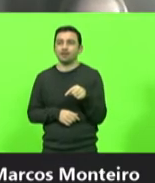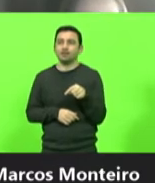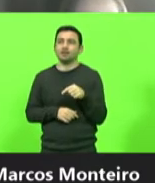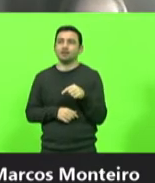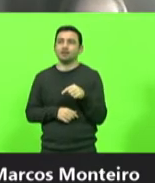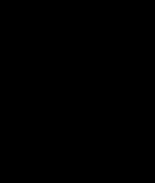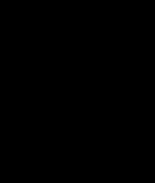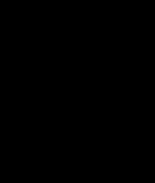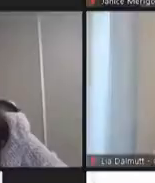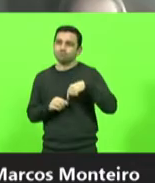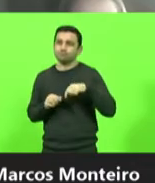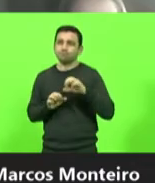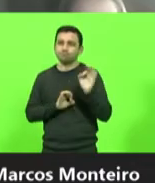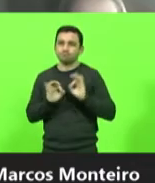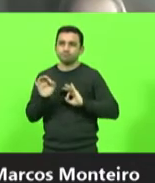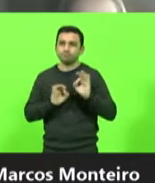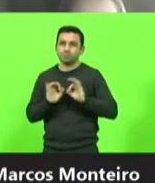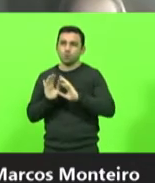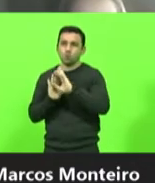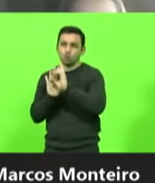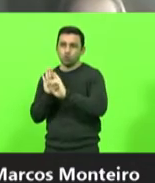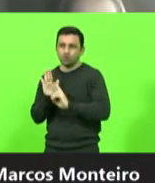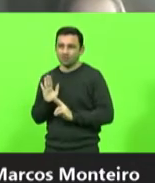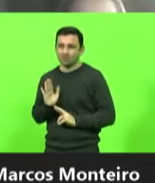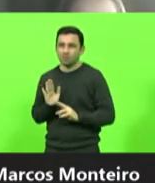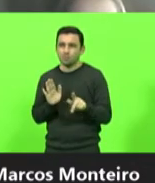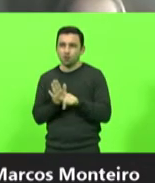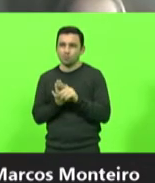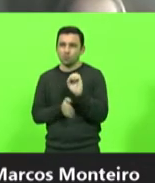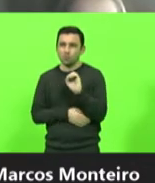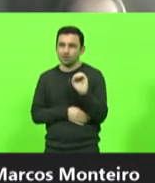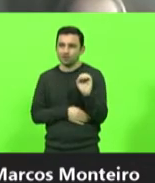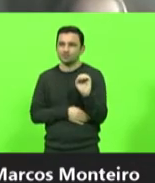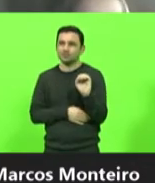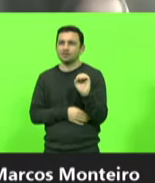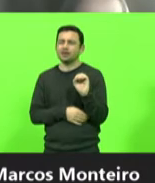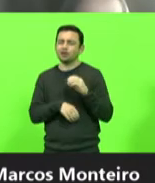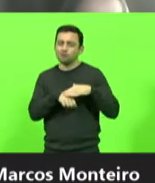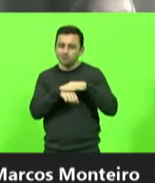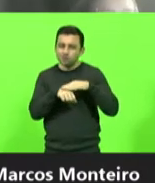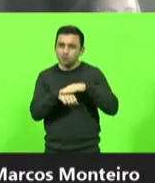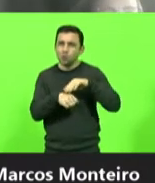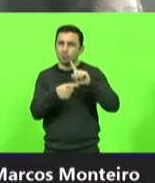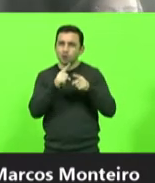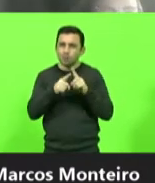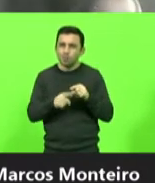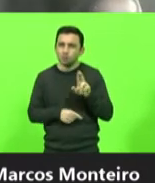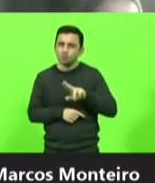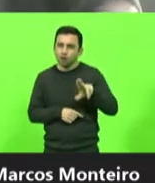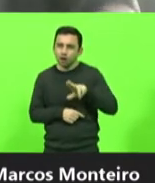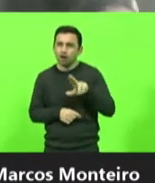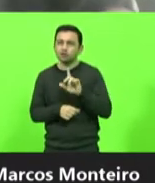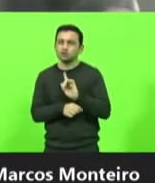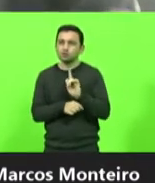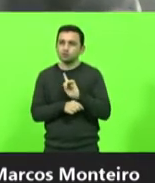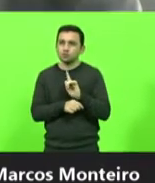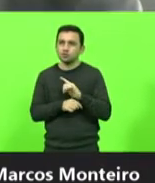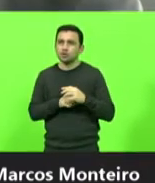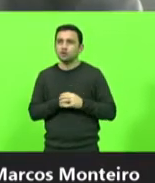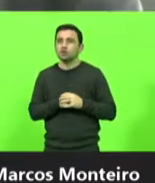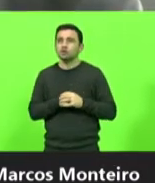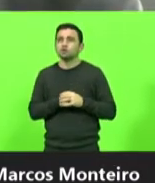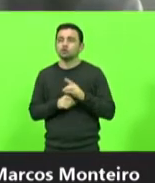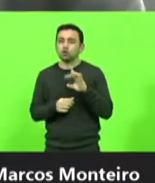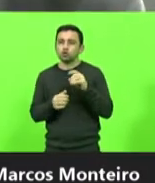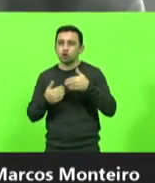um roteiro nos municípios do Oeste e dialogamos com os usuários, com os gestores, não só no ato